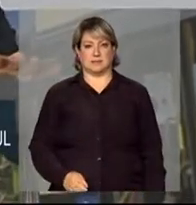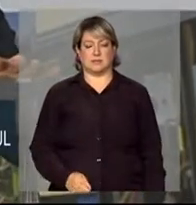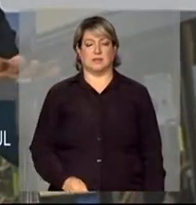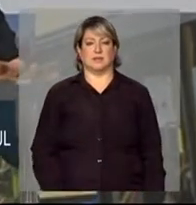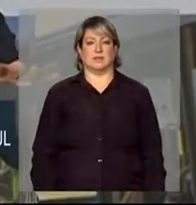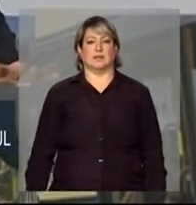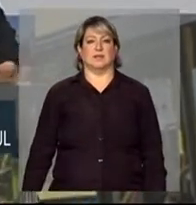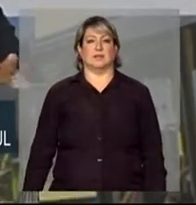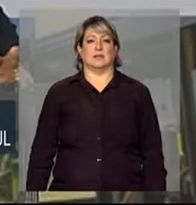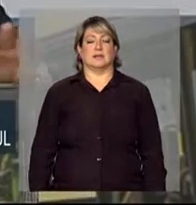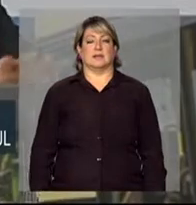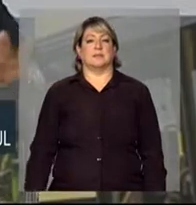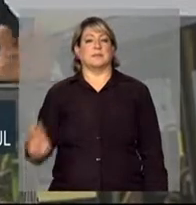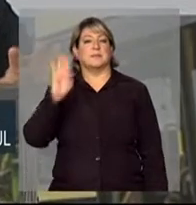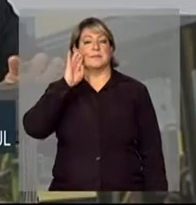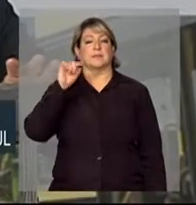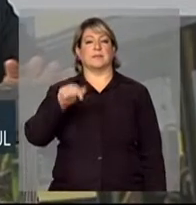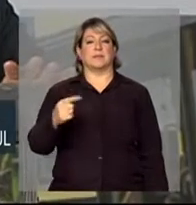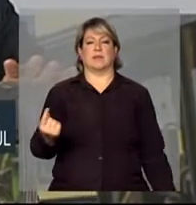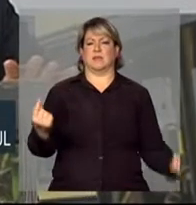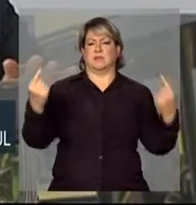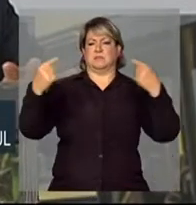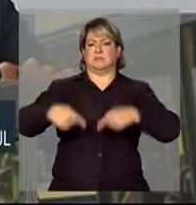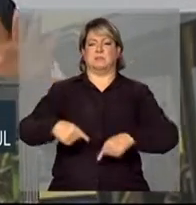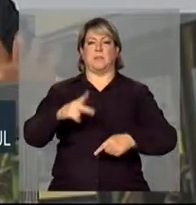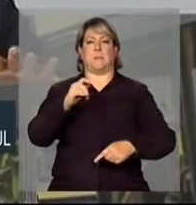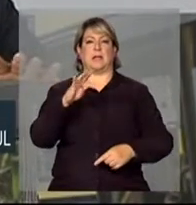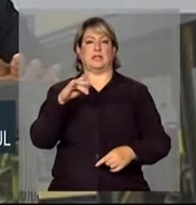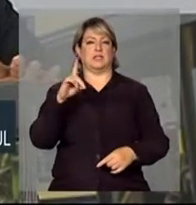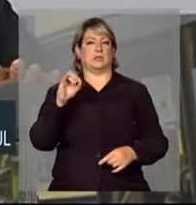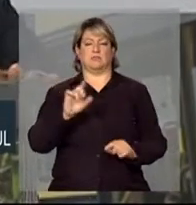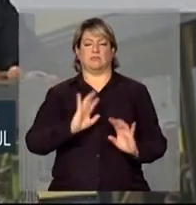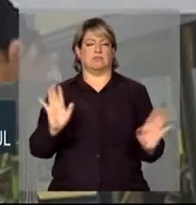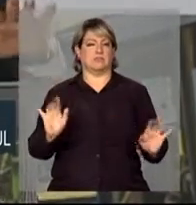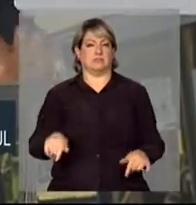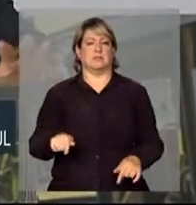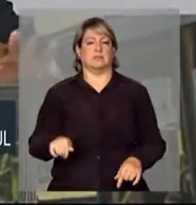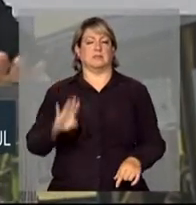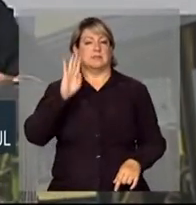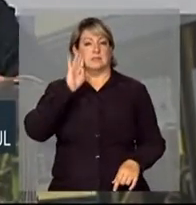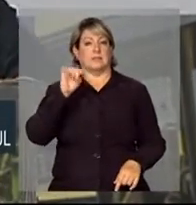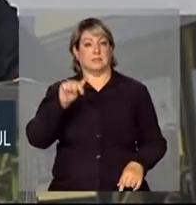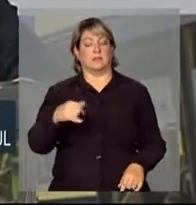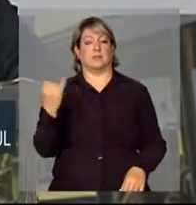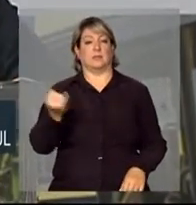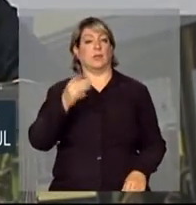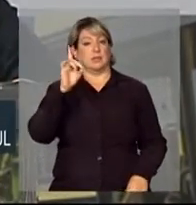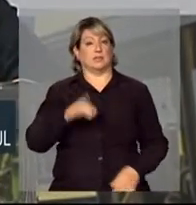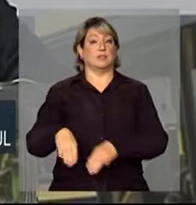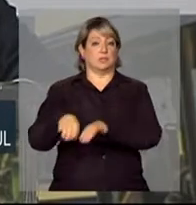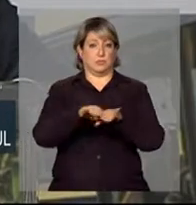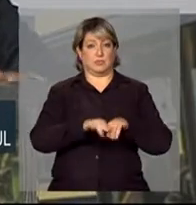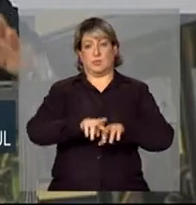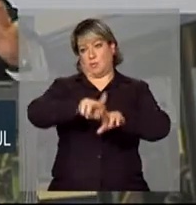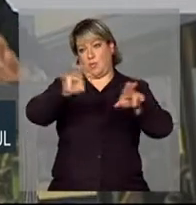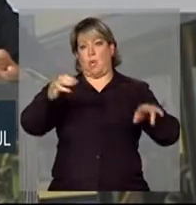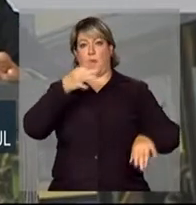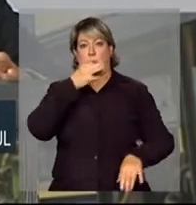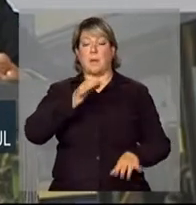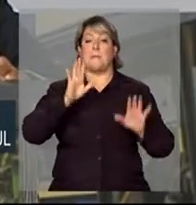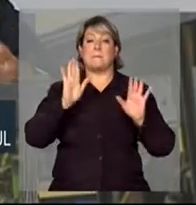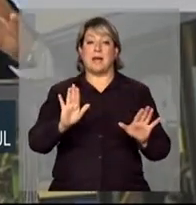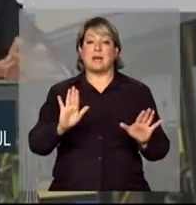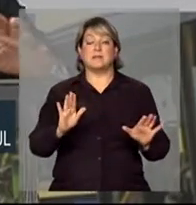Acima das disputas partidárias, que são fruto e um belo fruto da democracia, a